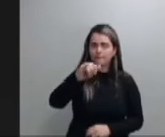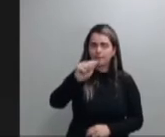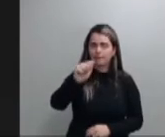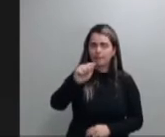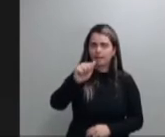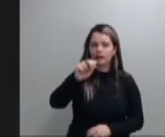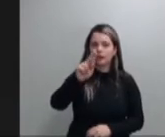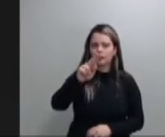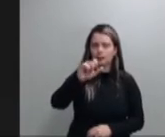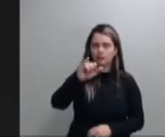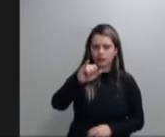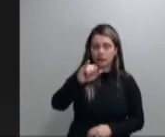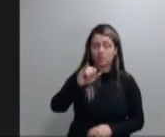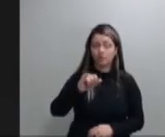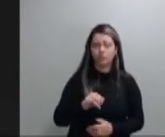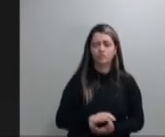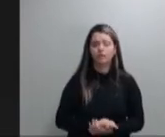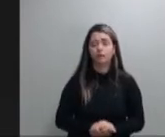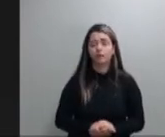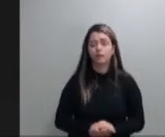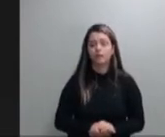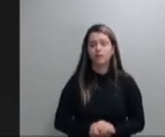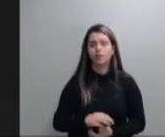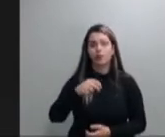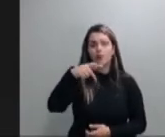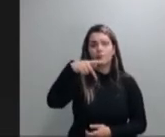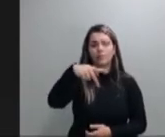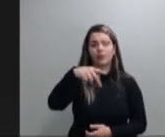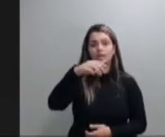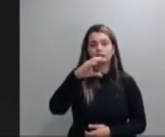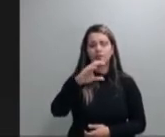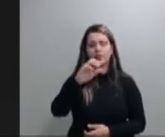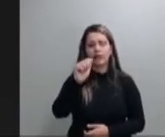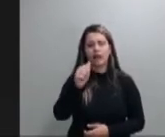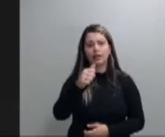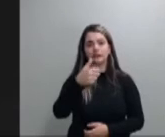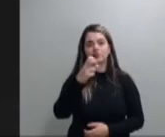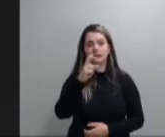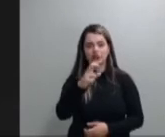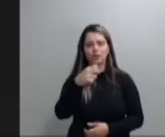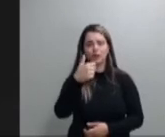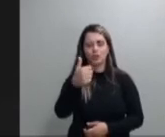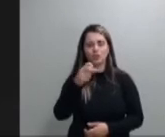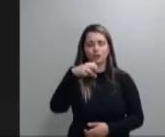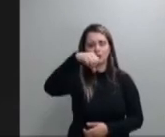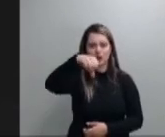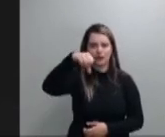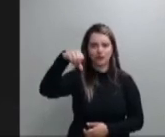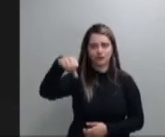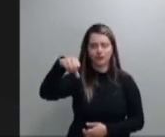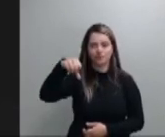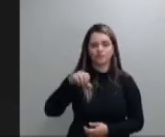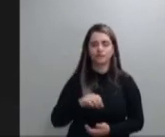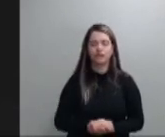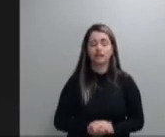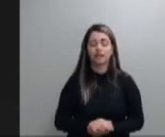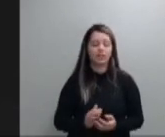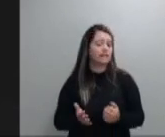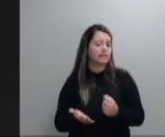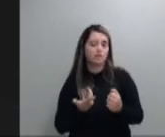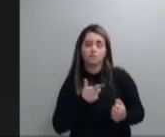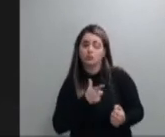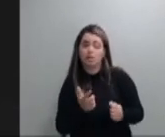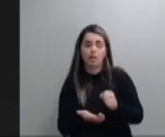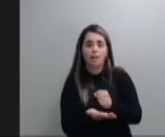no PCA 51-9-9. E, por fim, um argumento também absoluto sem qualquer base jurídica de que seria